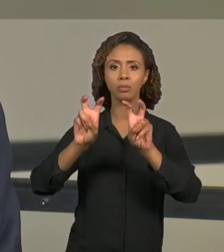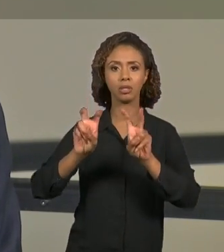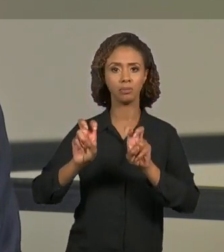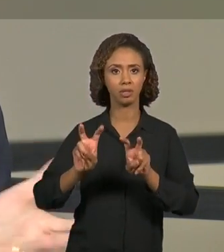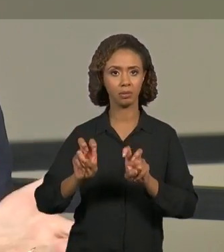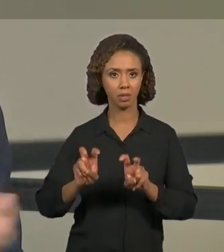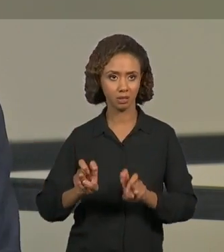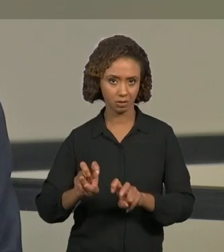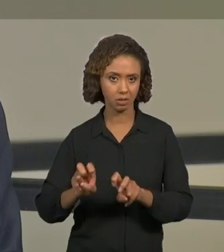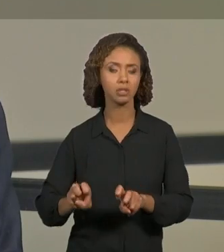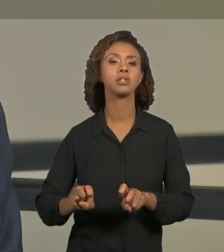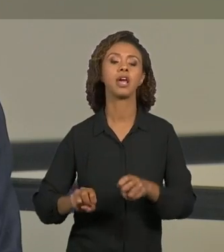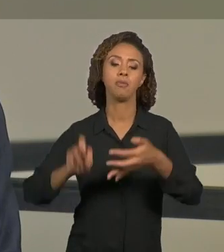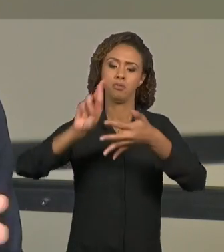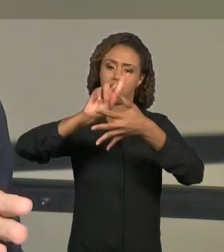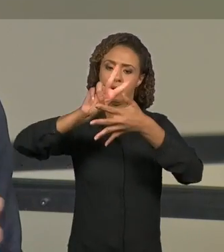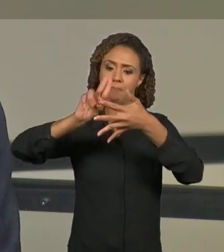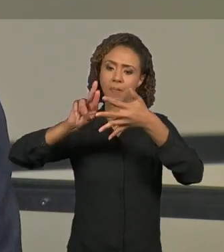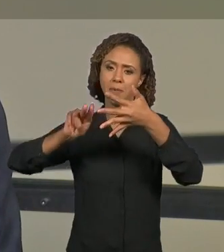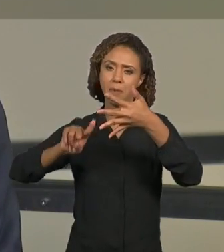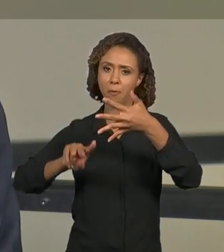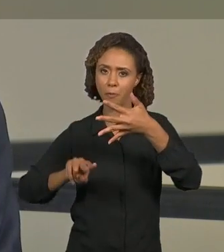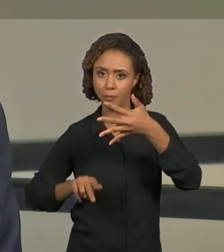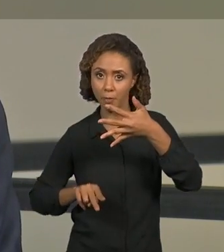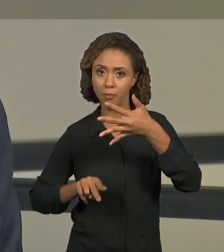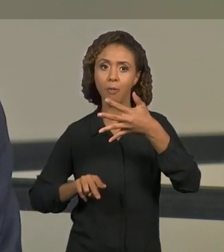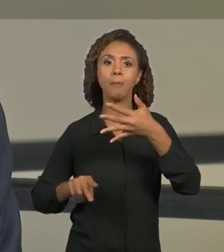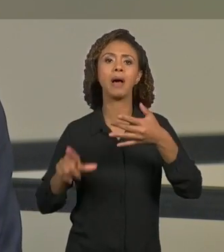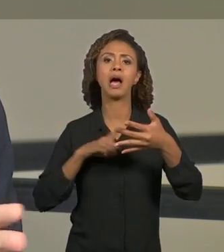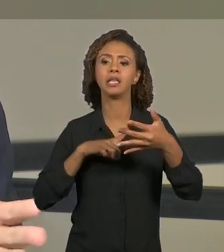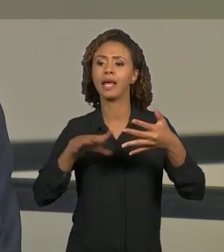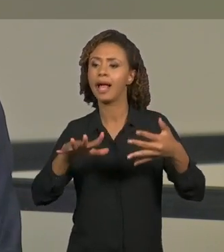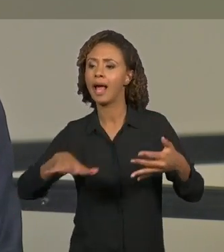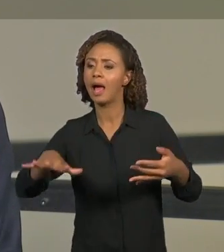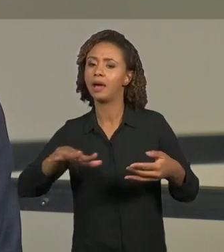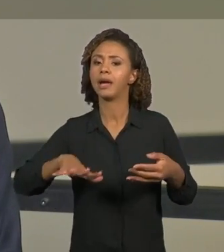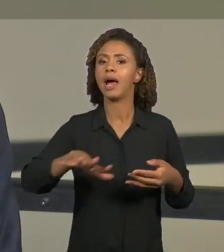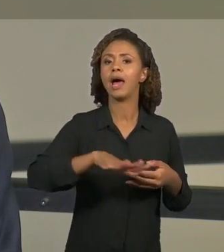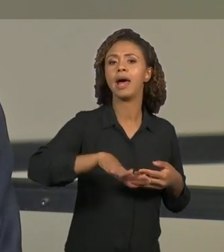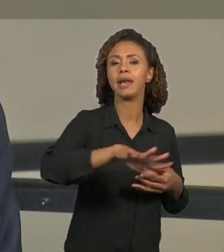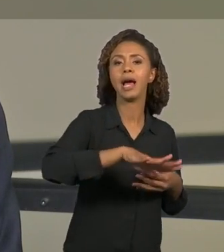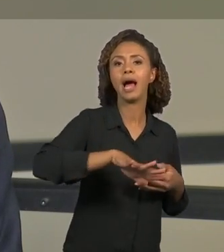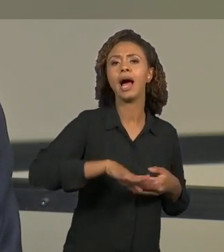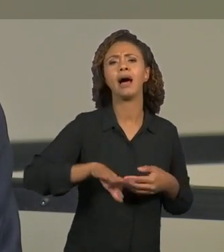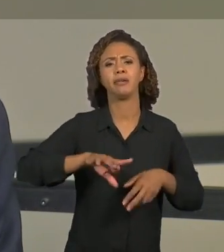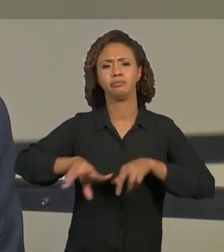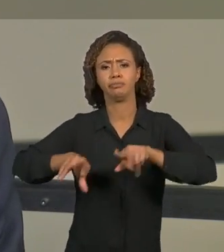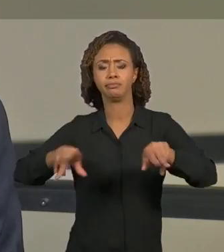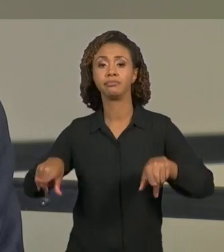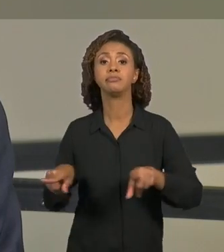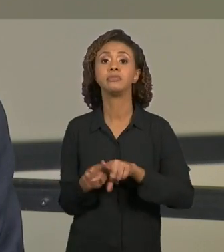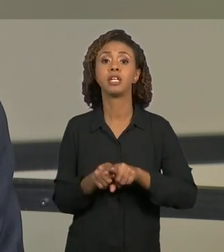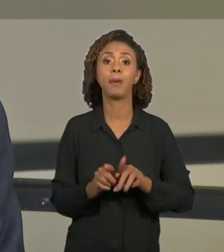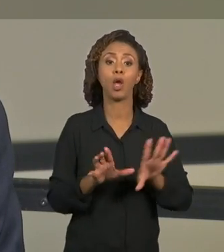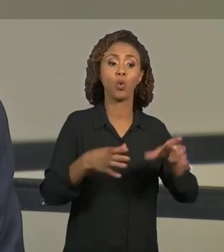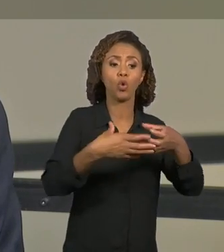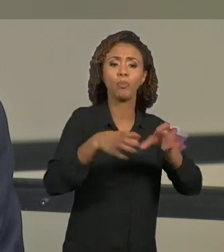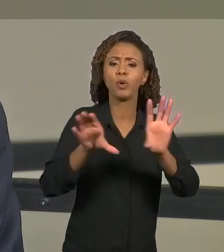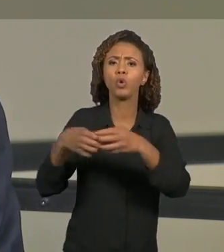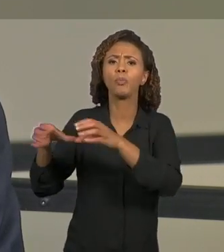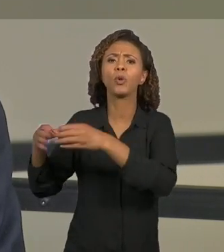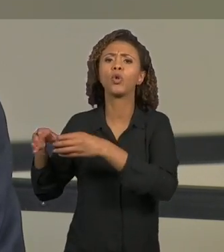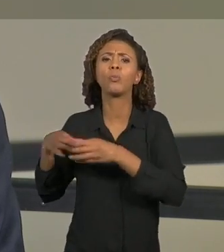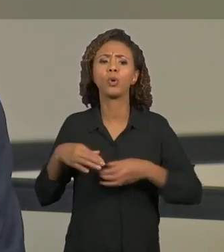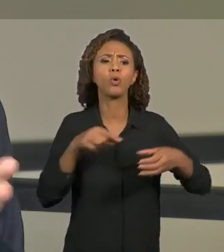e diferentes perspectivas de iara esse negócio né por grupos compostos em média por cinco alunos na